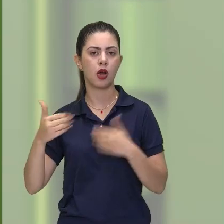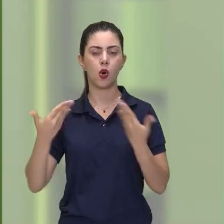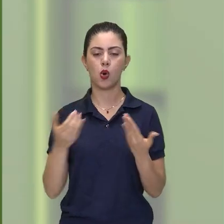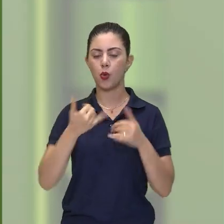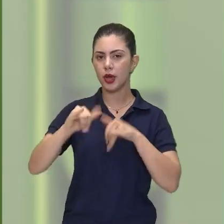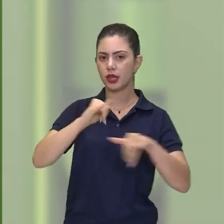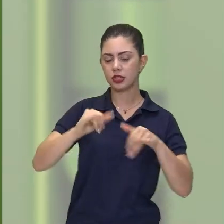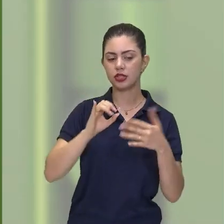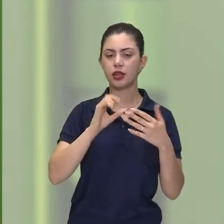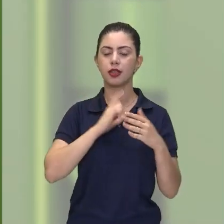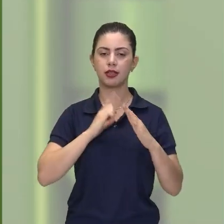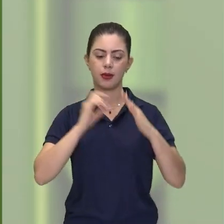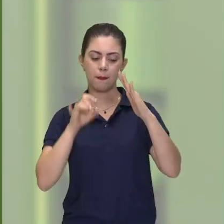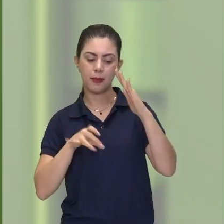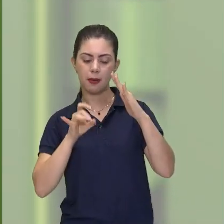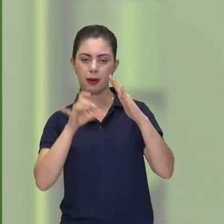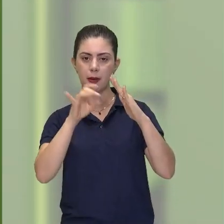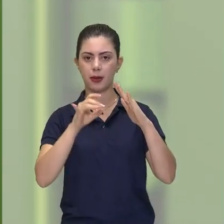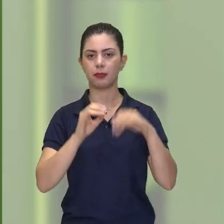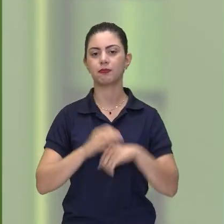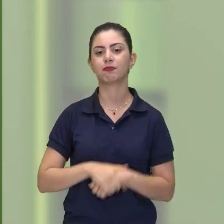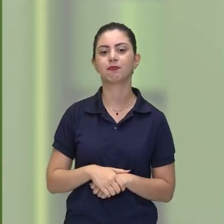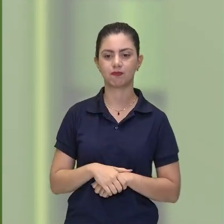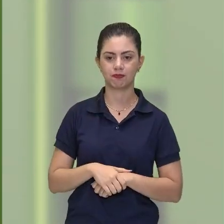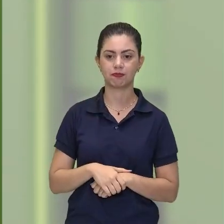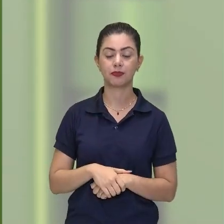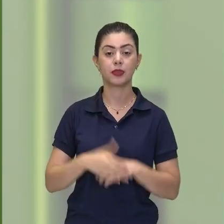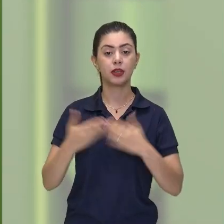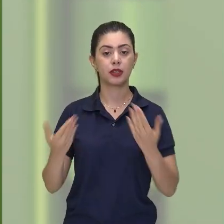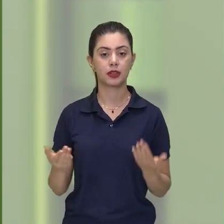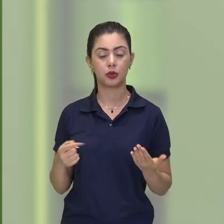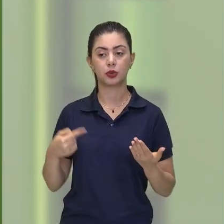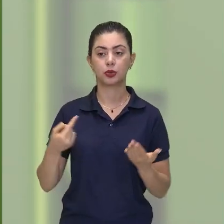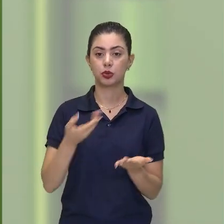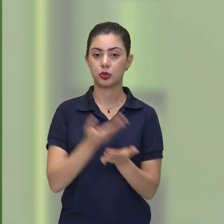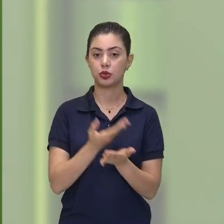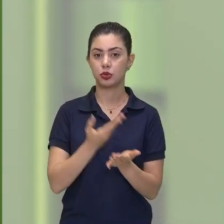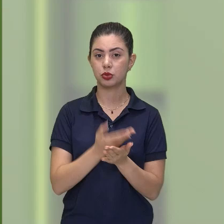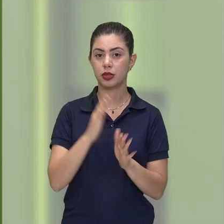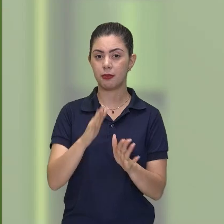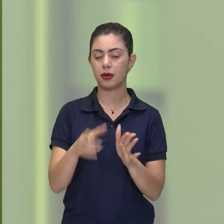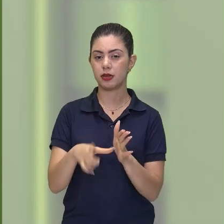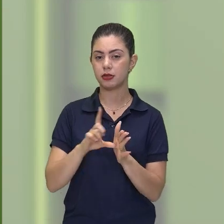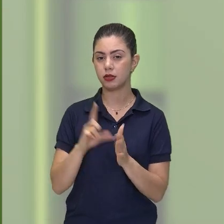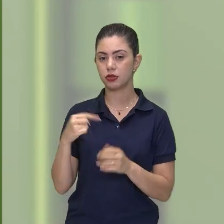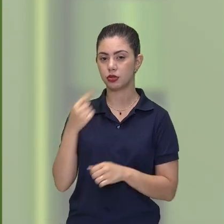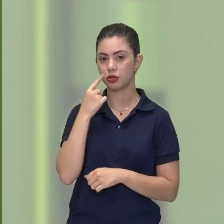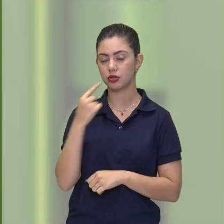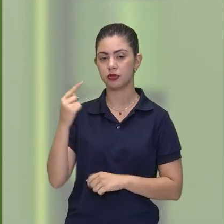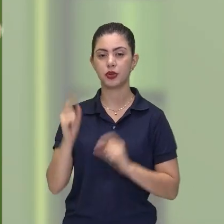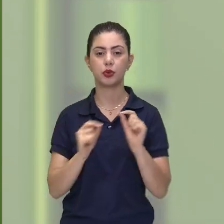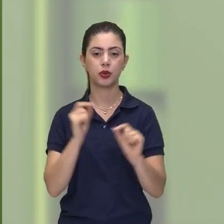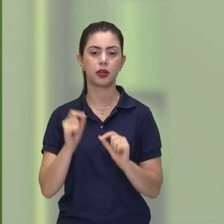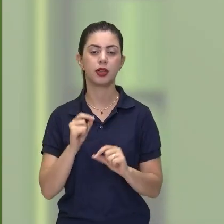trófico vai representar, tá bom? E aí, para finalizar, vamos observar aqui a